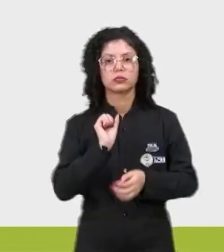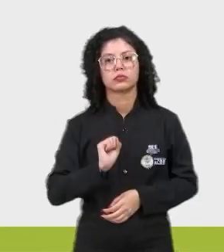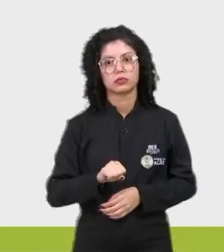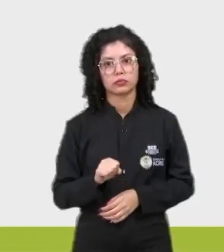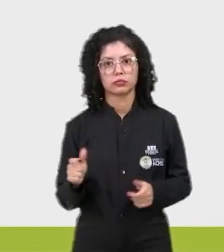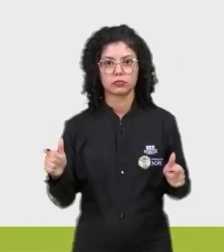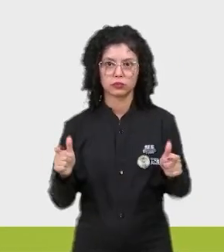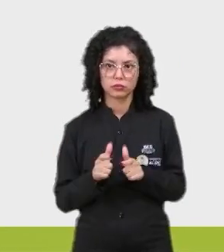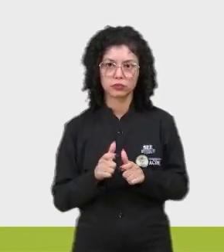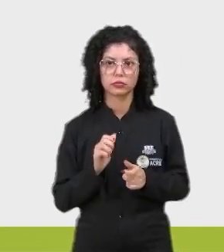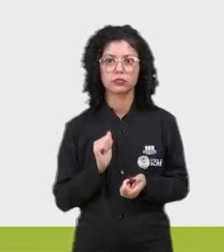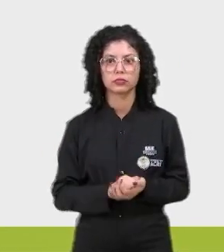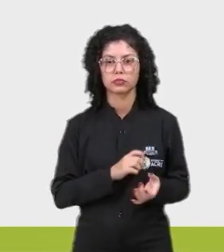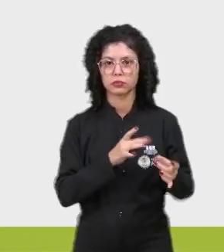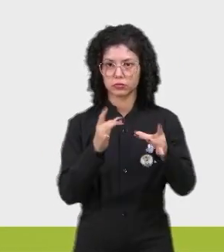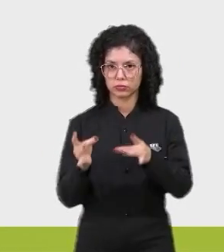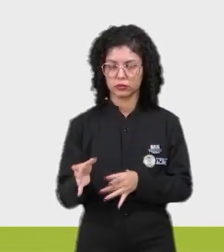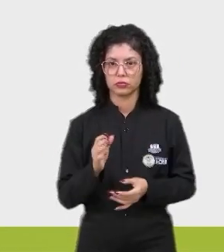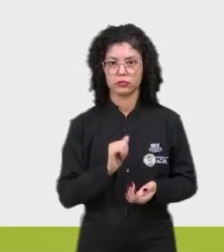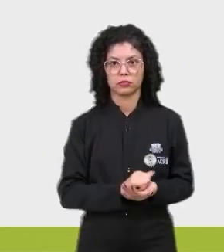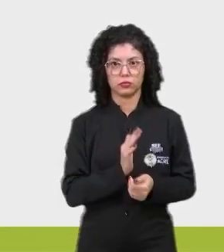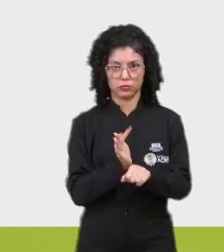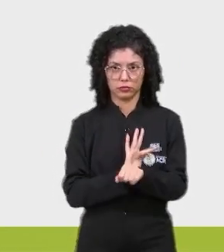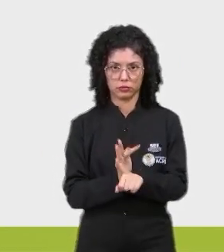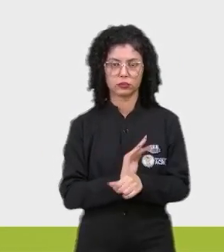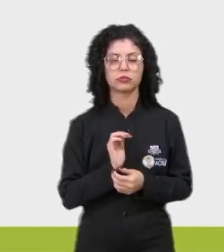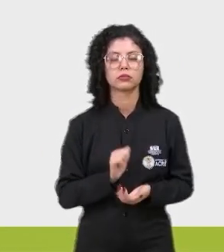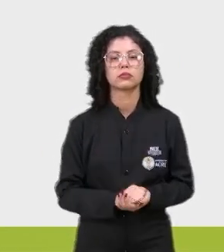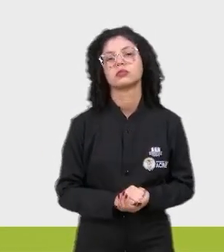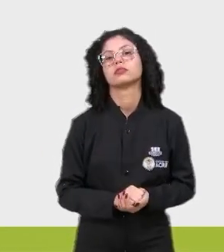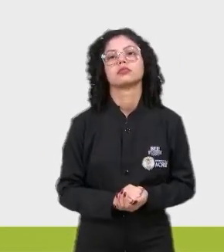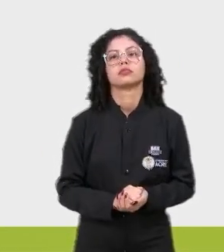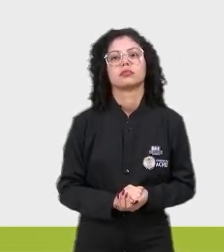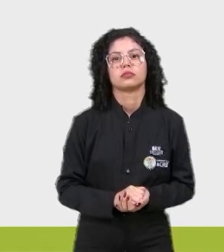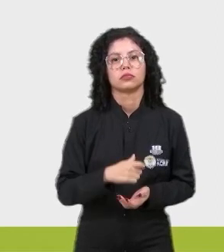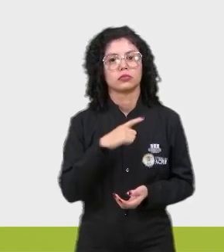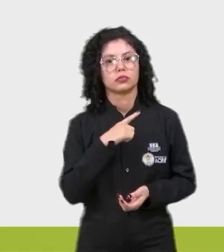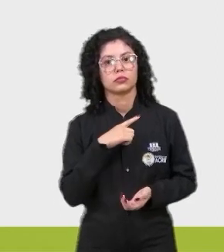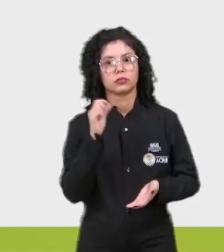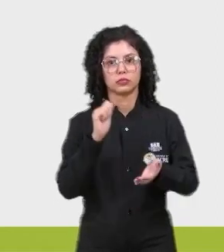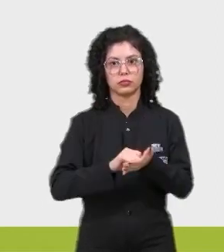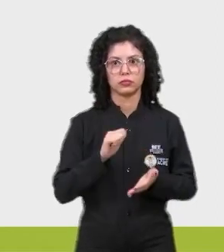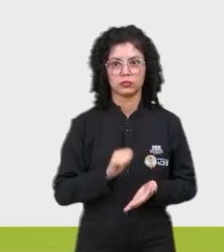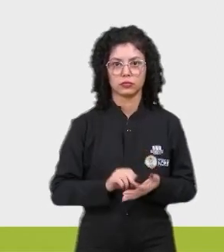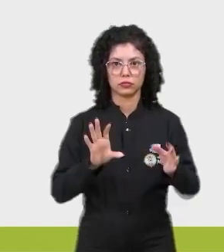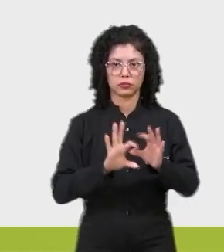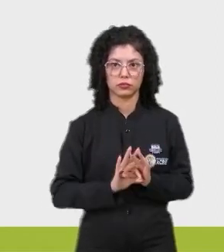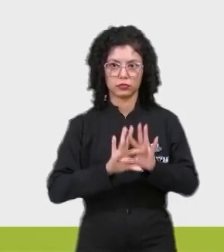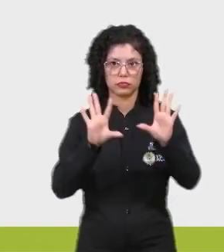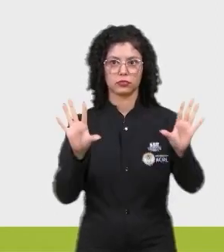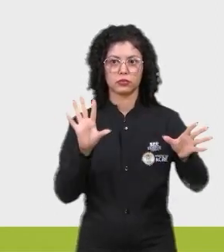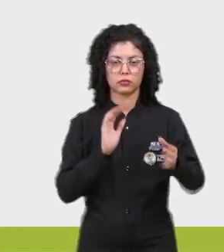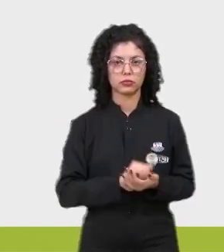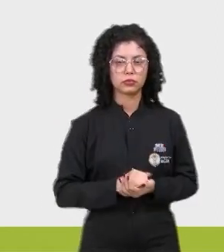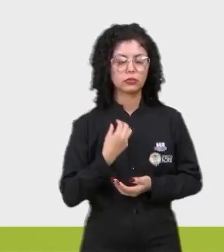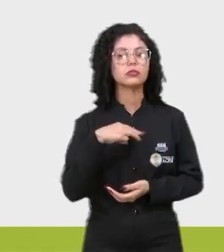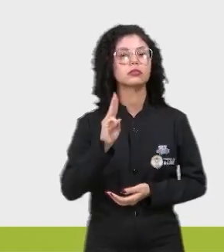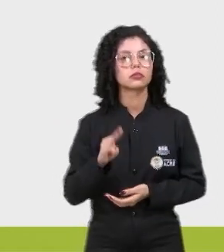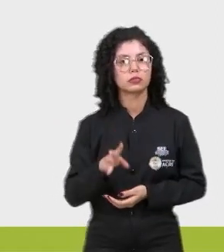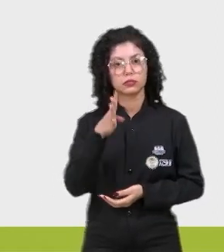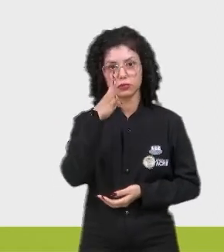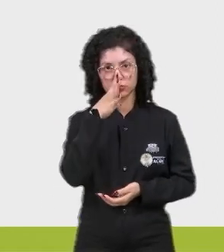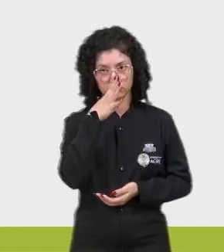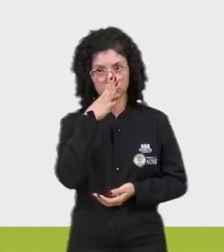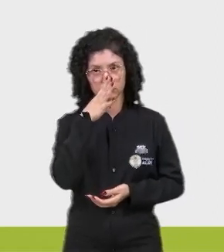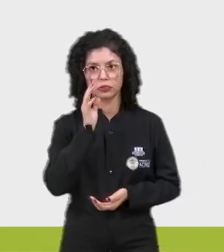sendo curta. Tem uma dica de um filme, né? Você faz ali uma alusão com o filme Escritores da Liberdade. Quem não